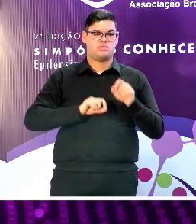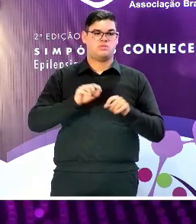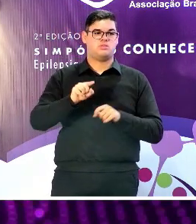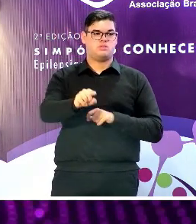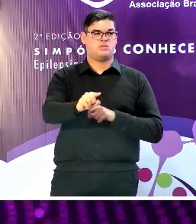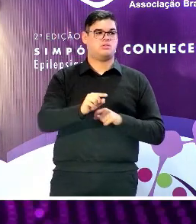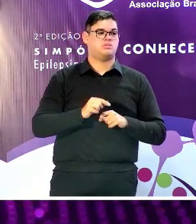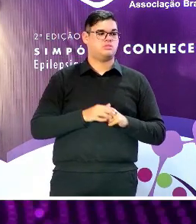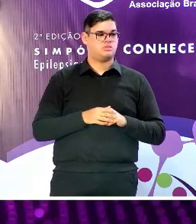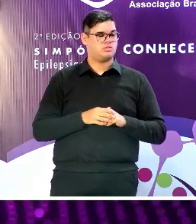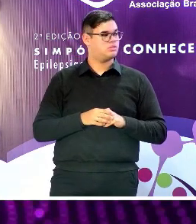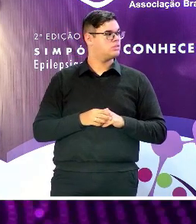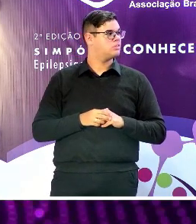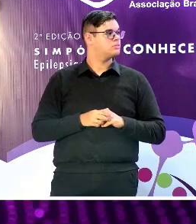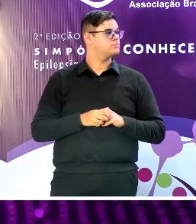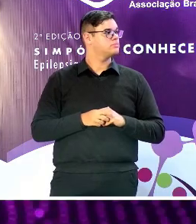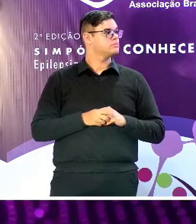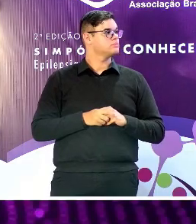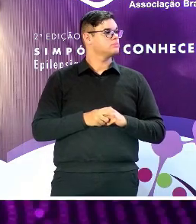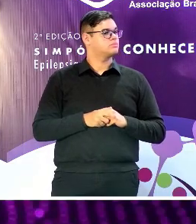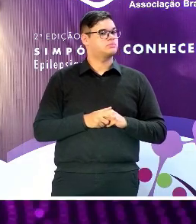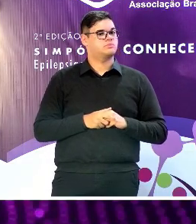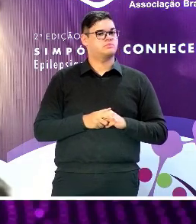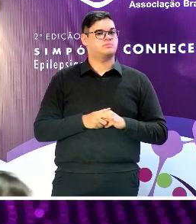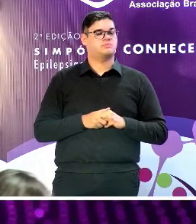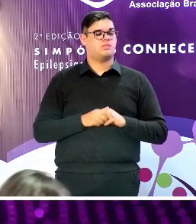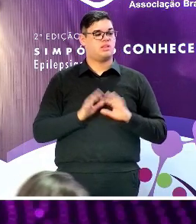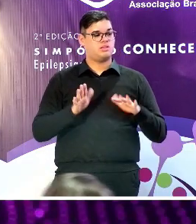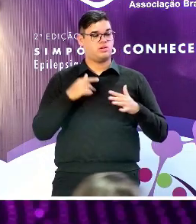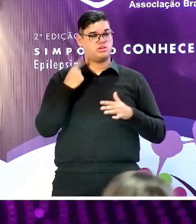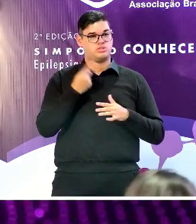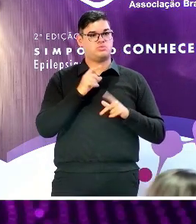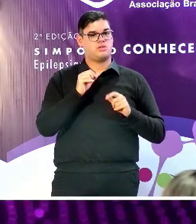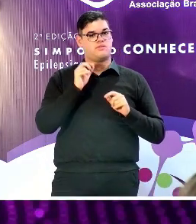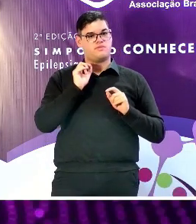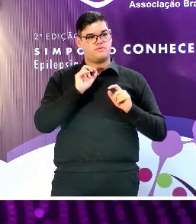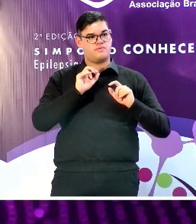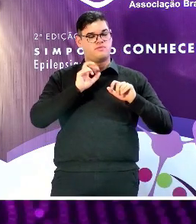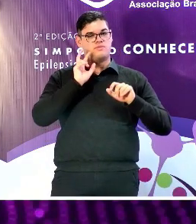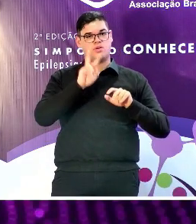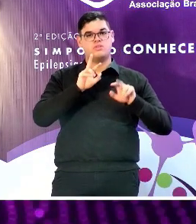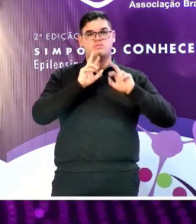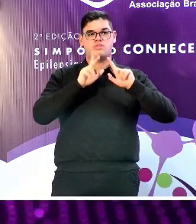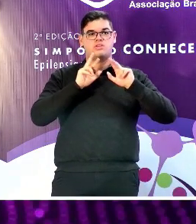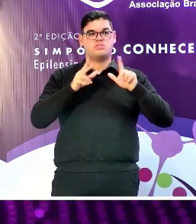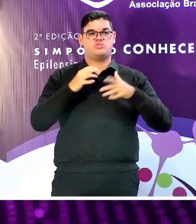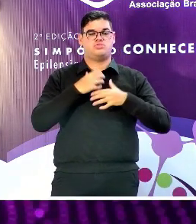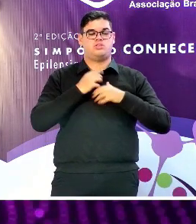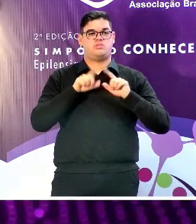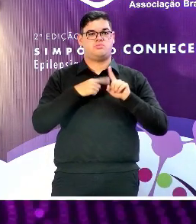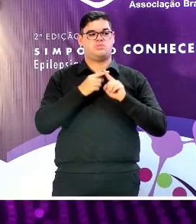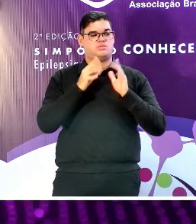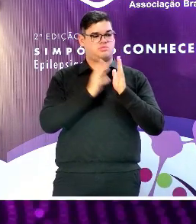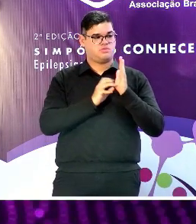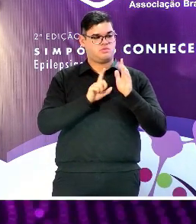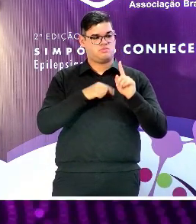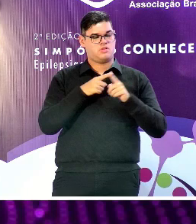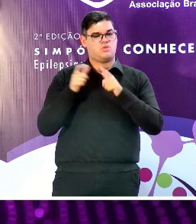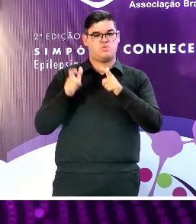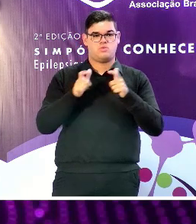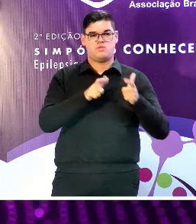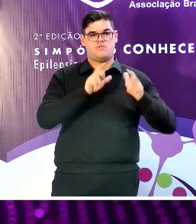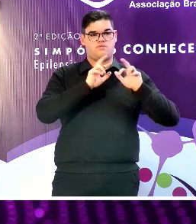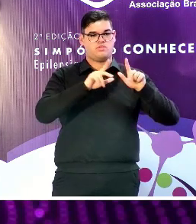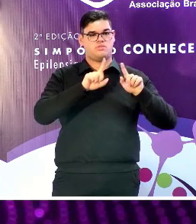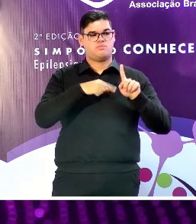desse neurônio do gânglio nodoso do rato. Então, a gente buscou de diferentes formas e metodologias em em locais diferentes,